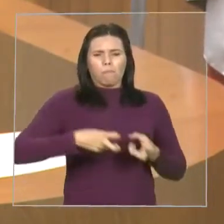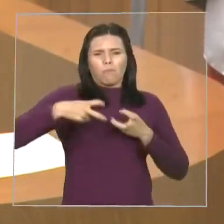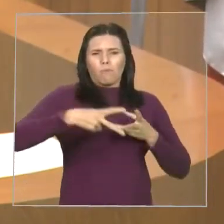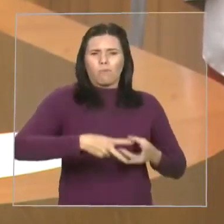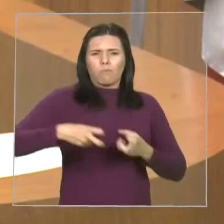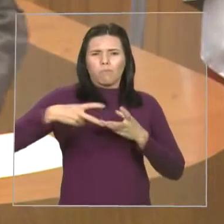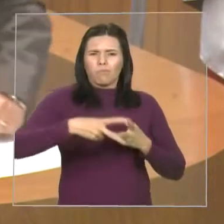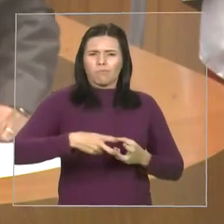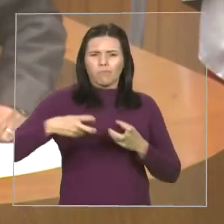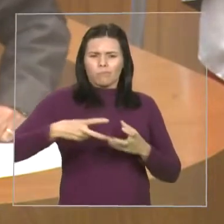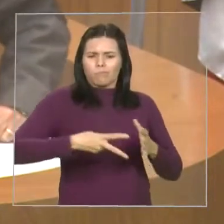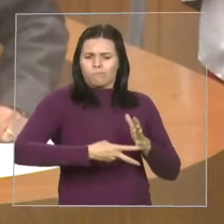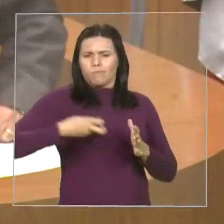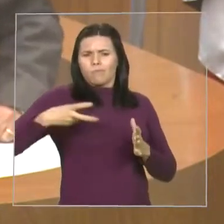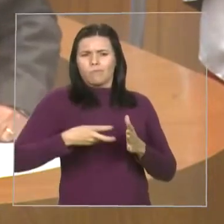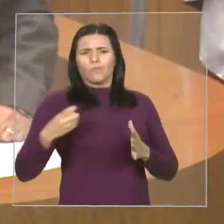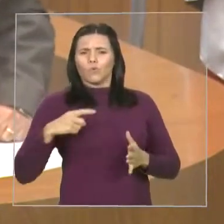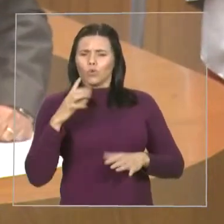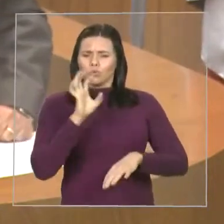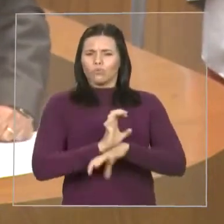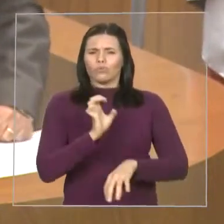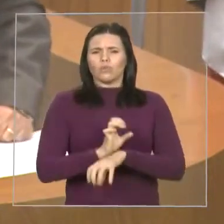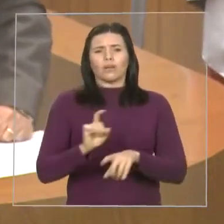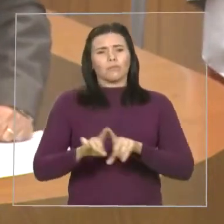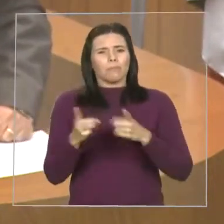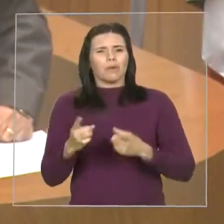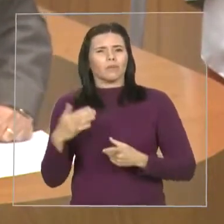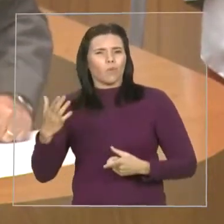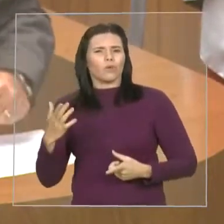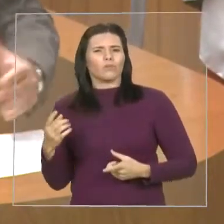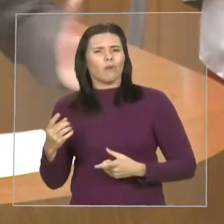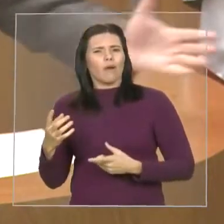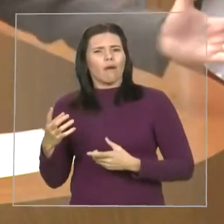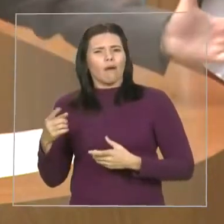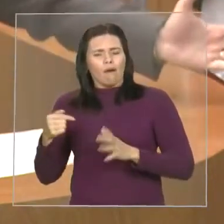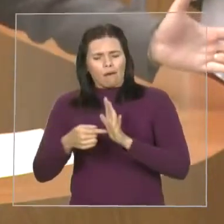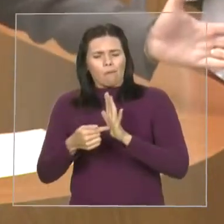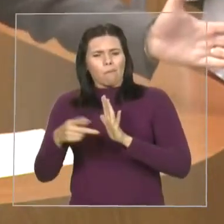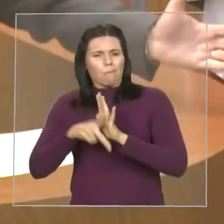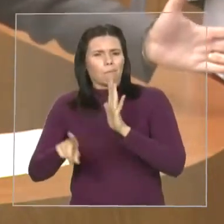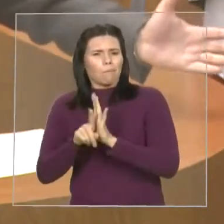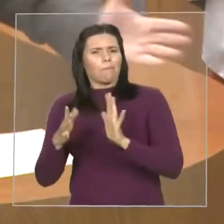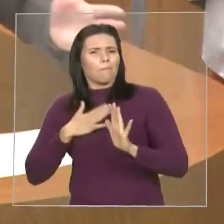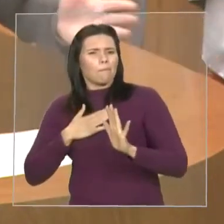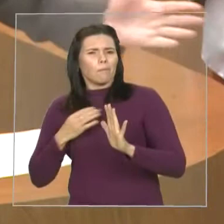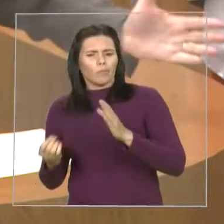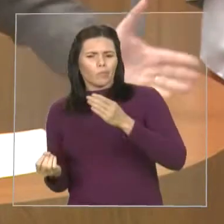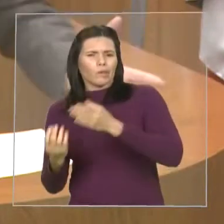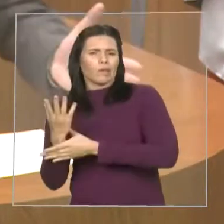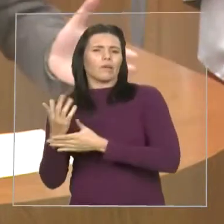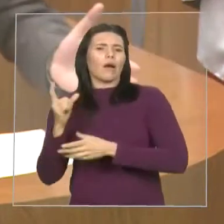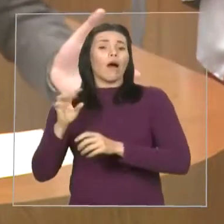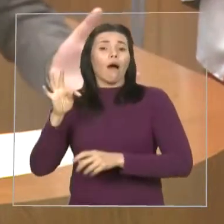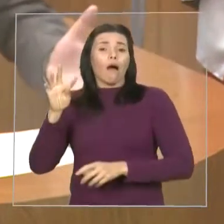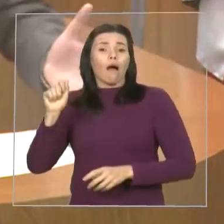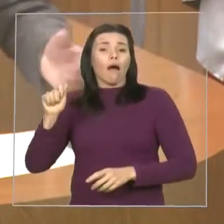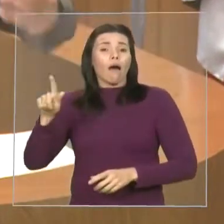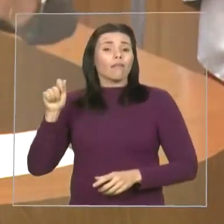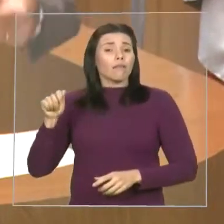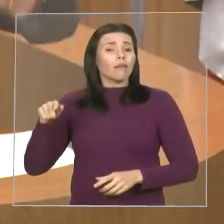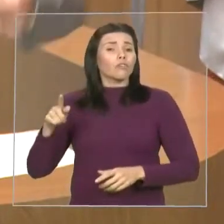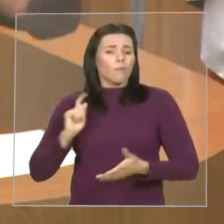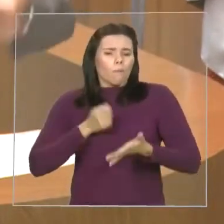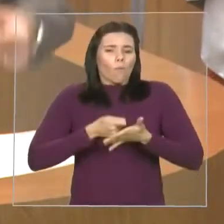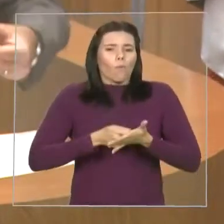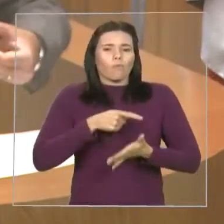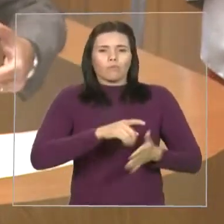a população mais pobre do Maranhão, a gente vota a favor no mérito, e depois há essa decisão de votar contra a redação final. É um